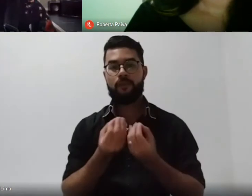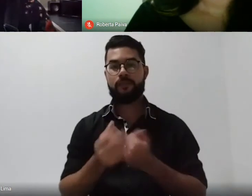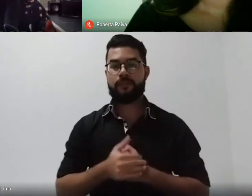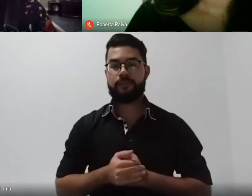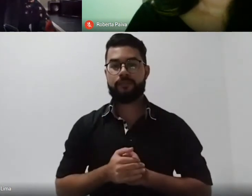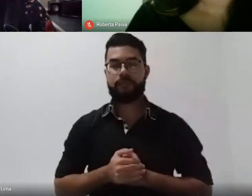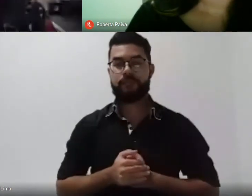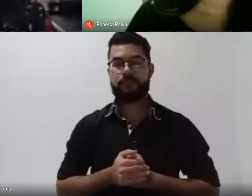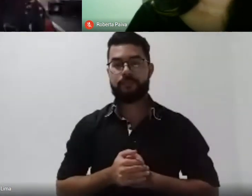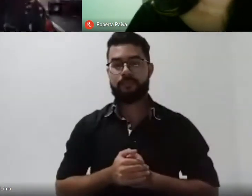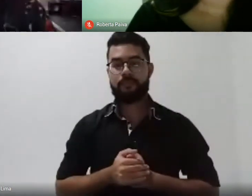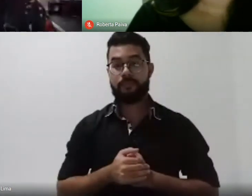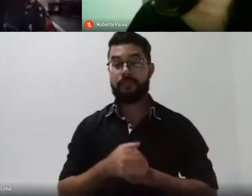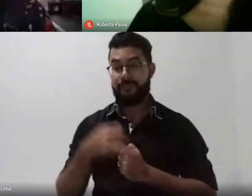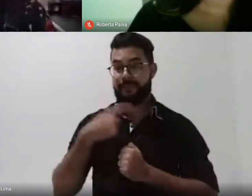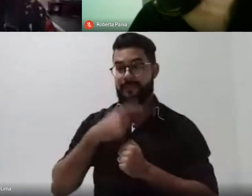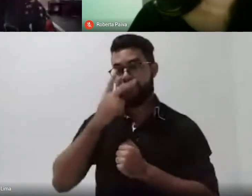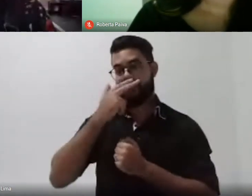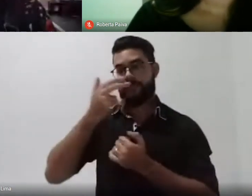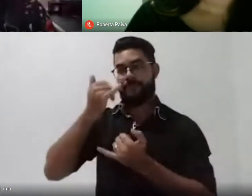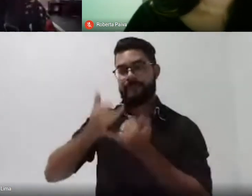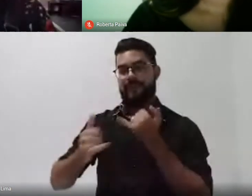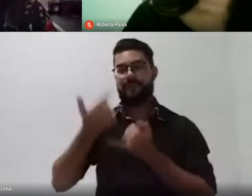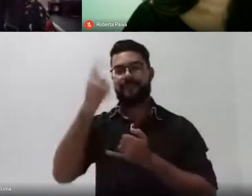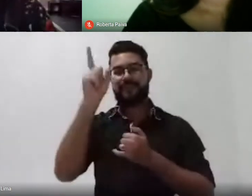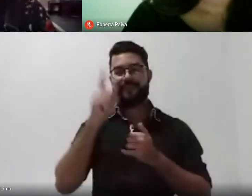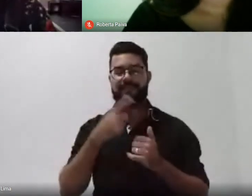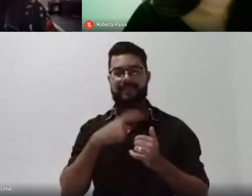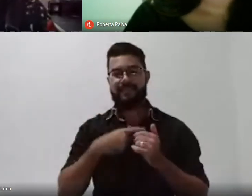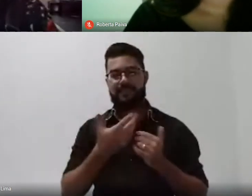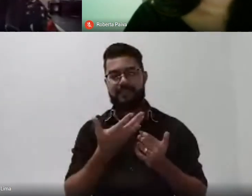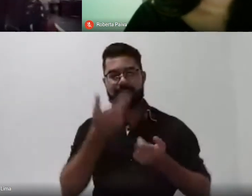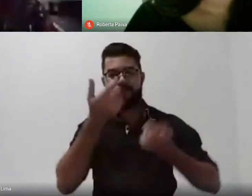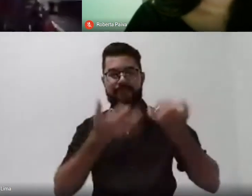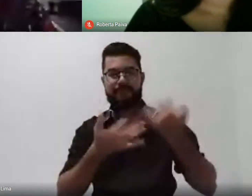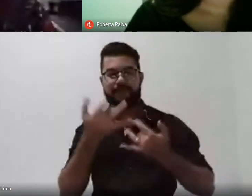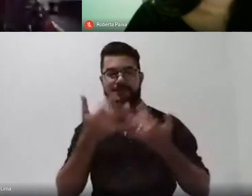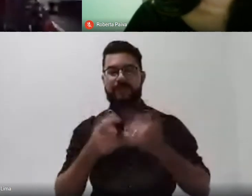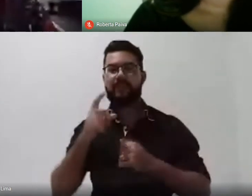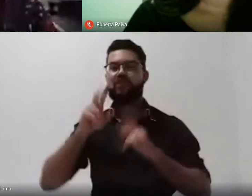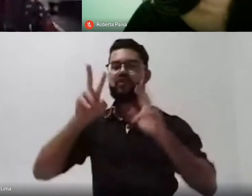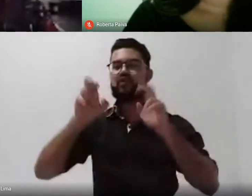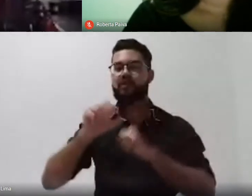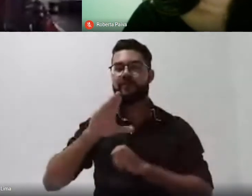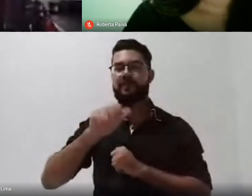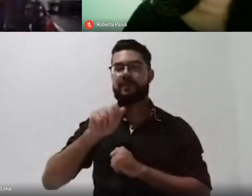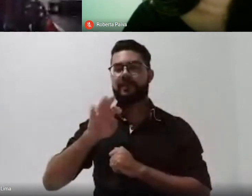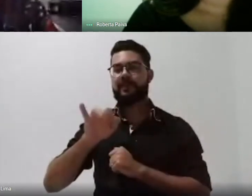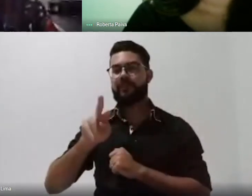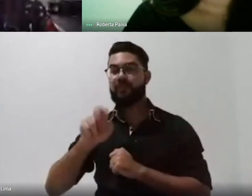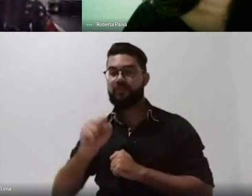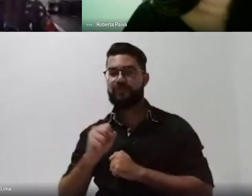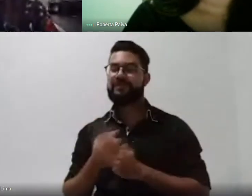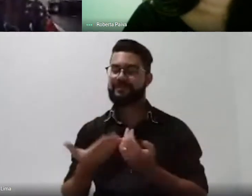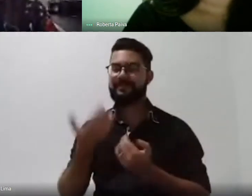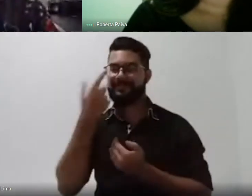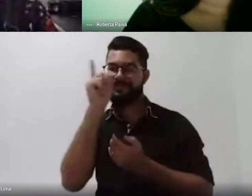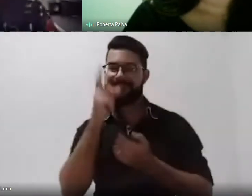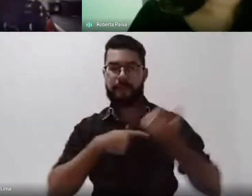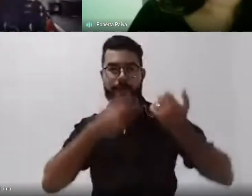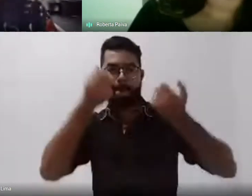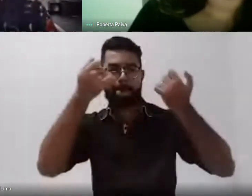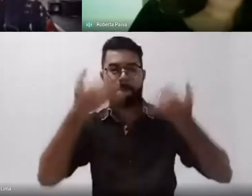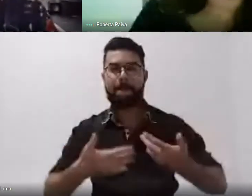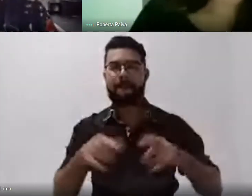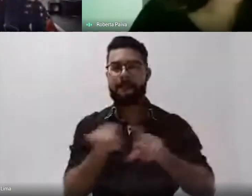Já seria outra versão do Café com Desenho para a gente falar do cactus. As possibilidades. Pois é. Então, aceitamos.